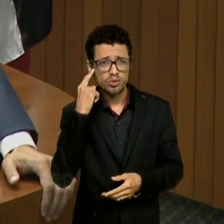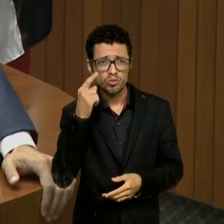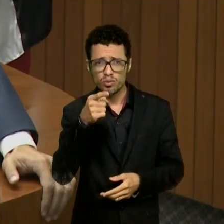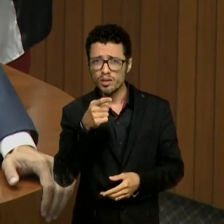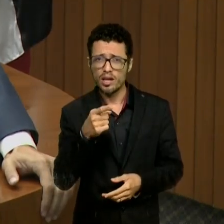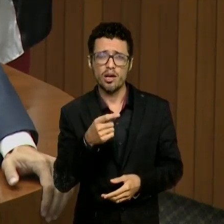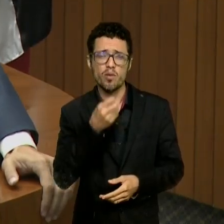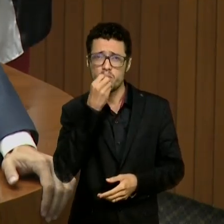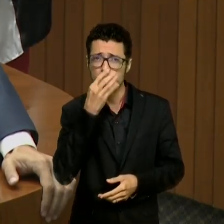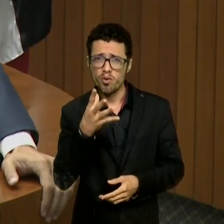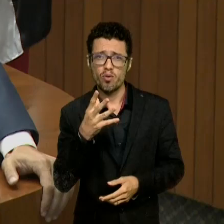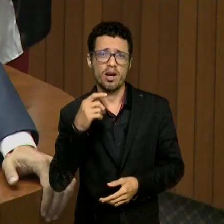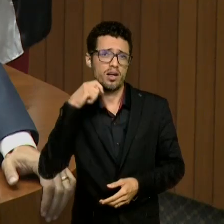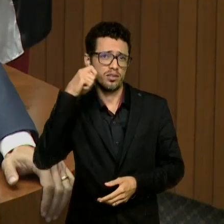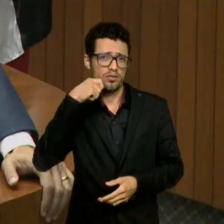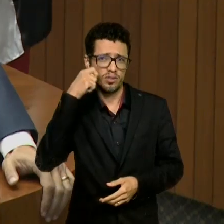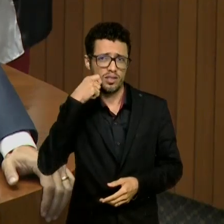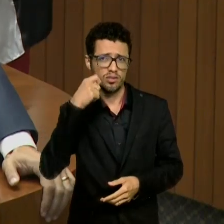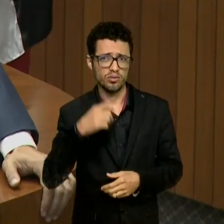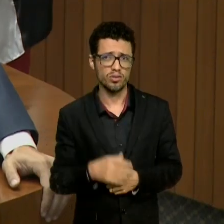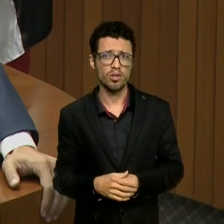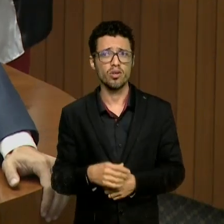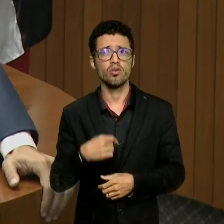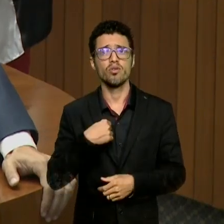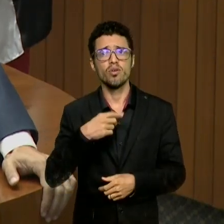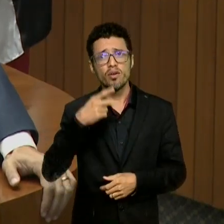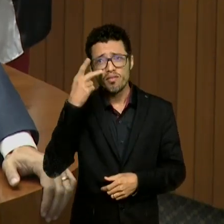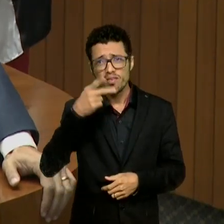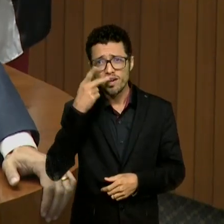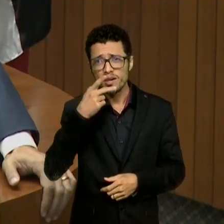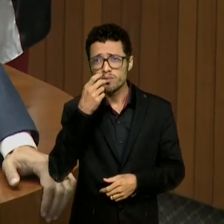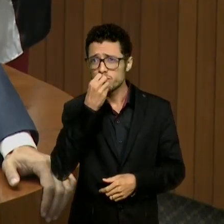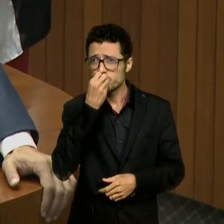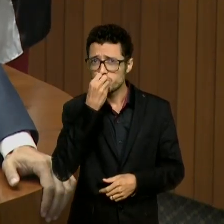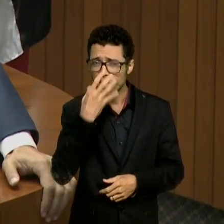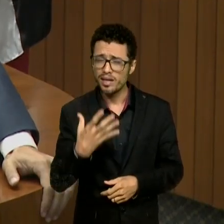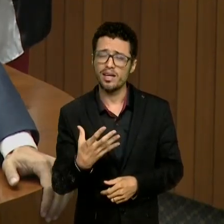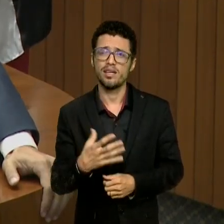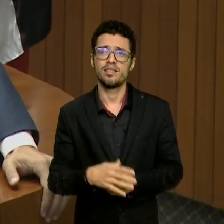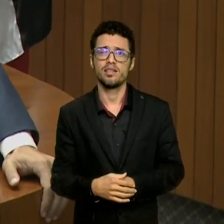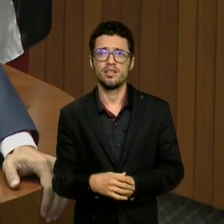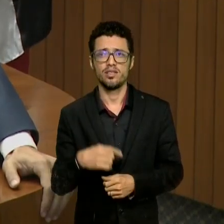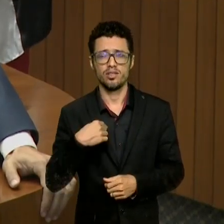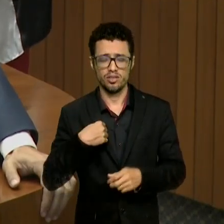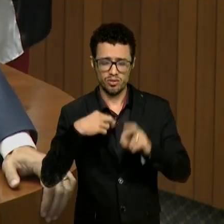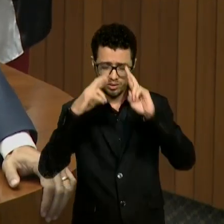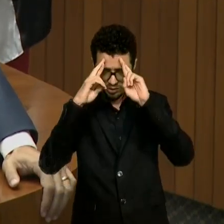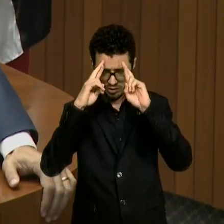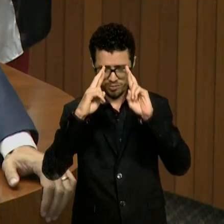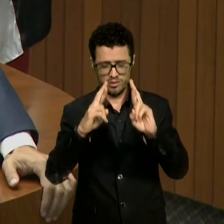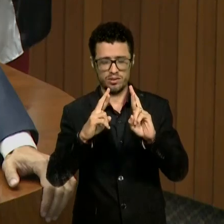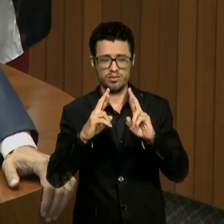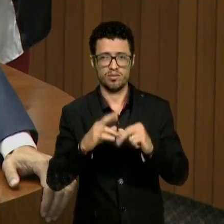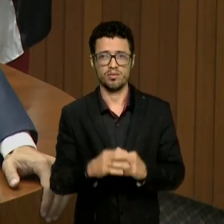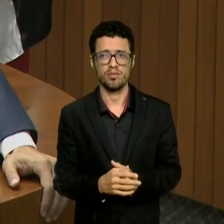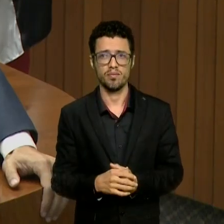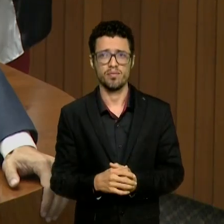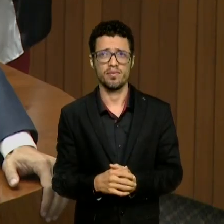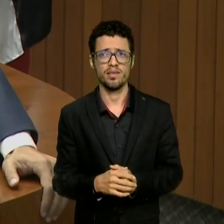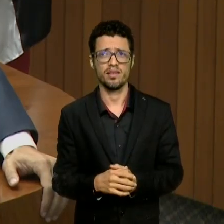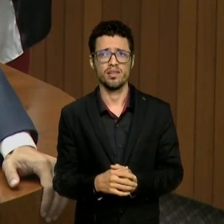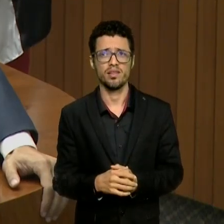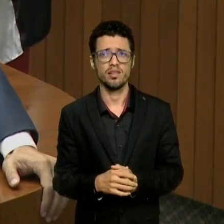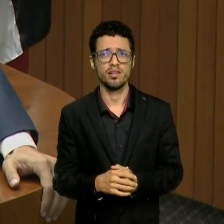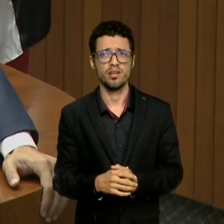que tem uma retórica muito boa, apurada, respeito demais em relação a isso. Não tem